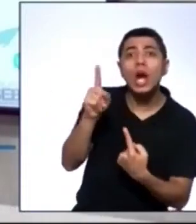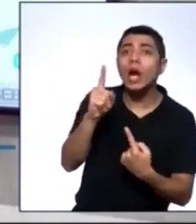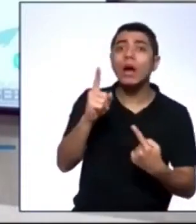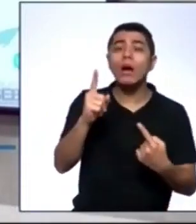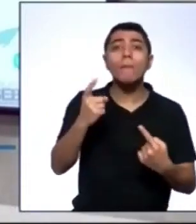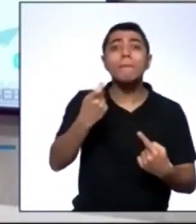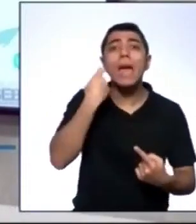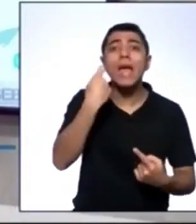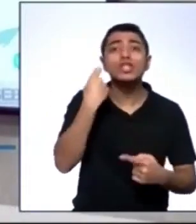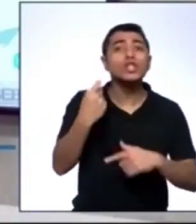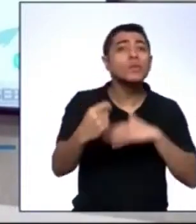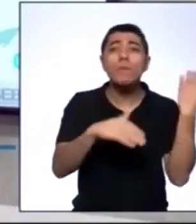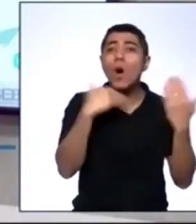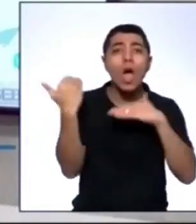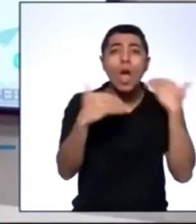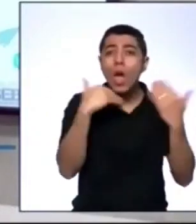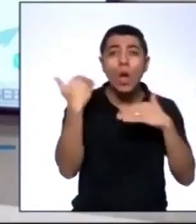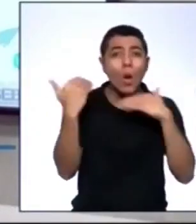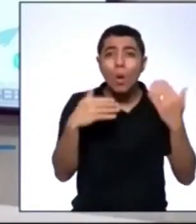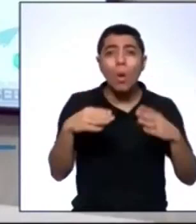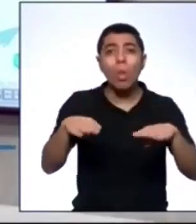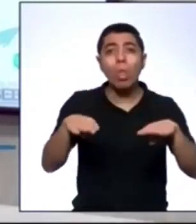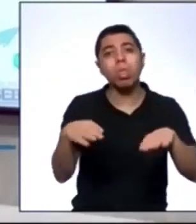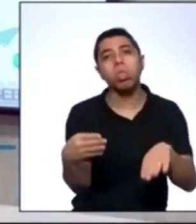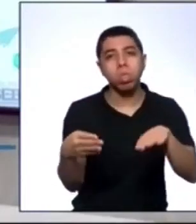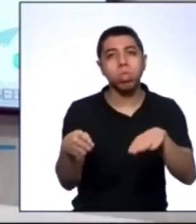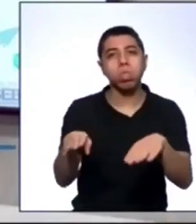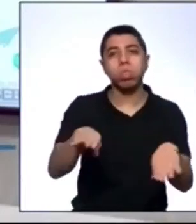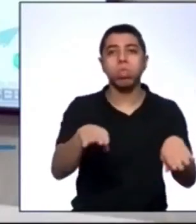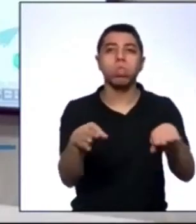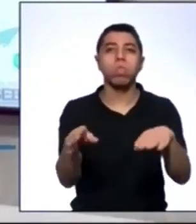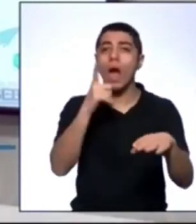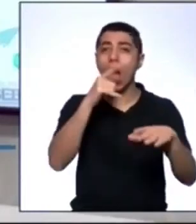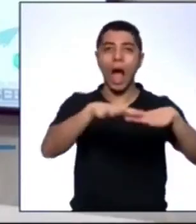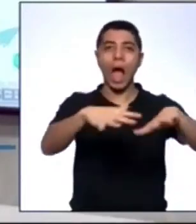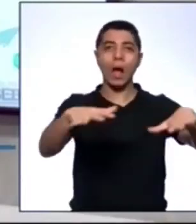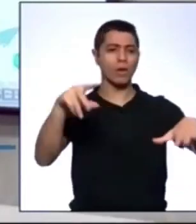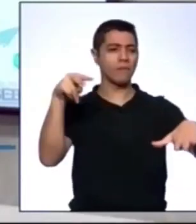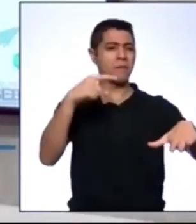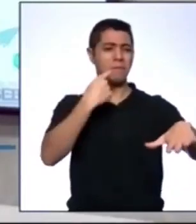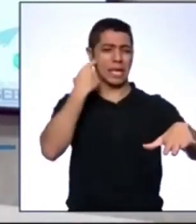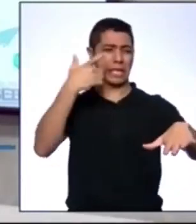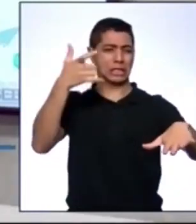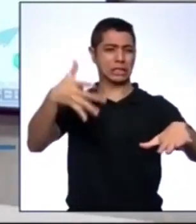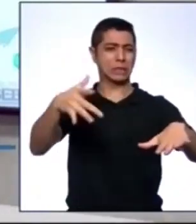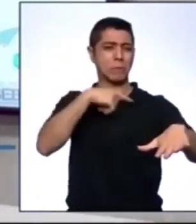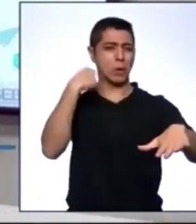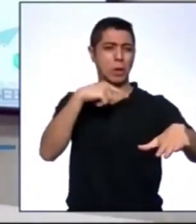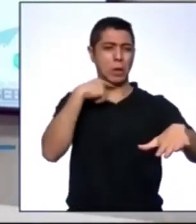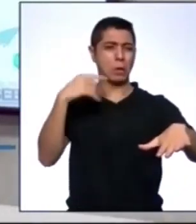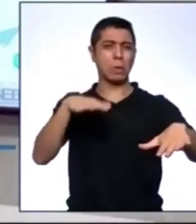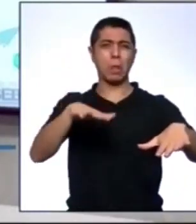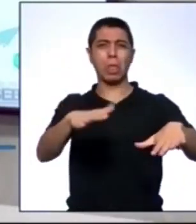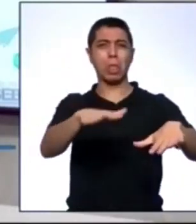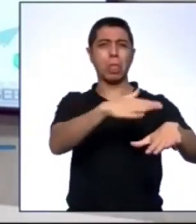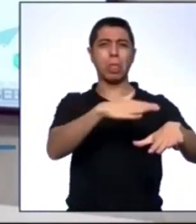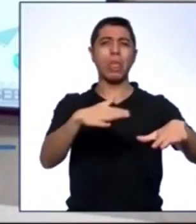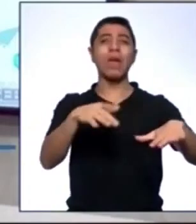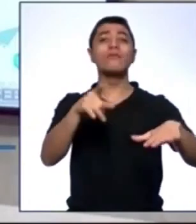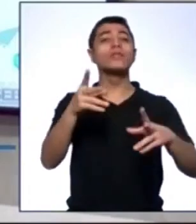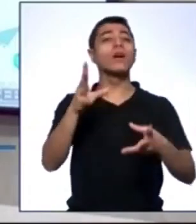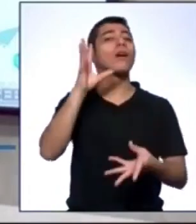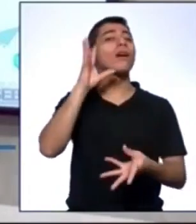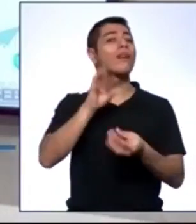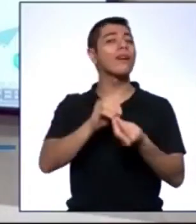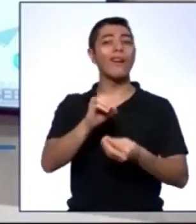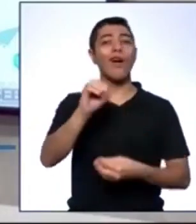causa mais provável, seja essa redução drástica do nível de oxigênio da água,